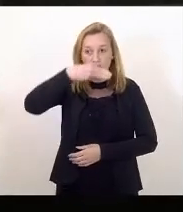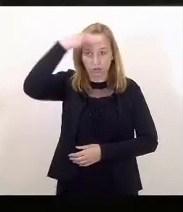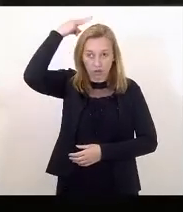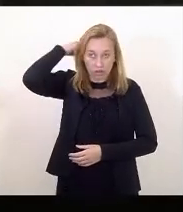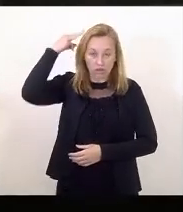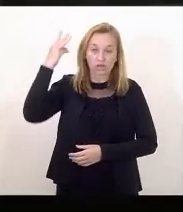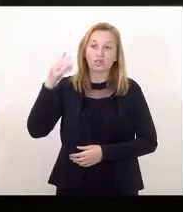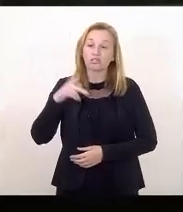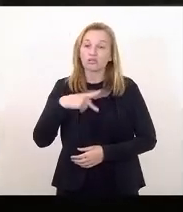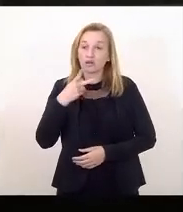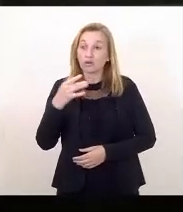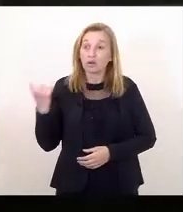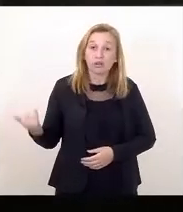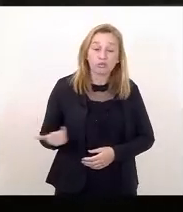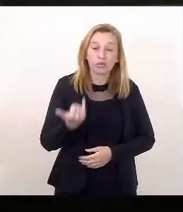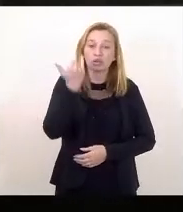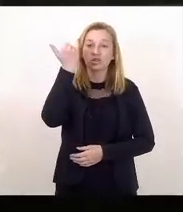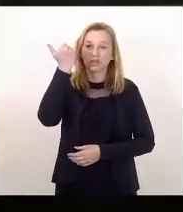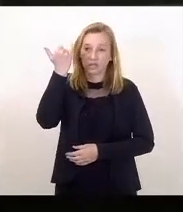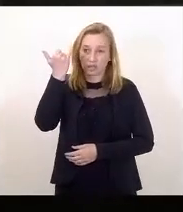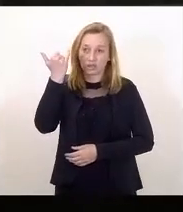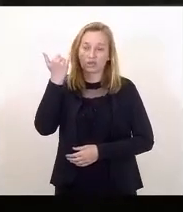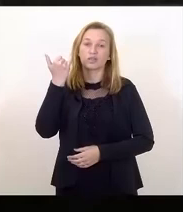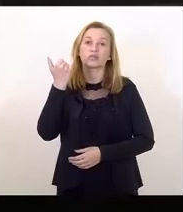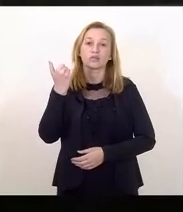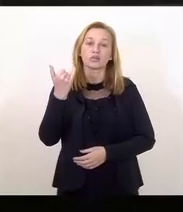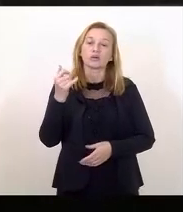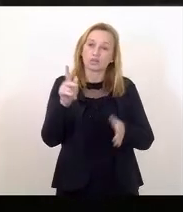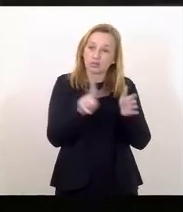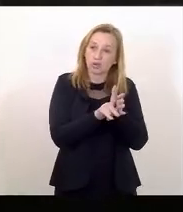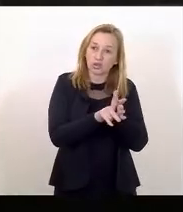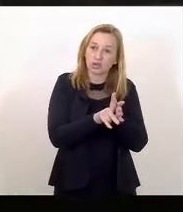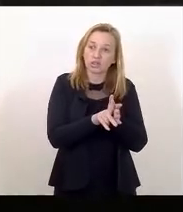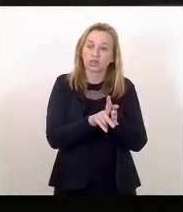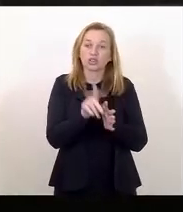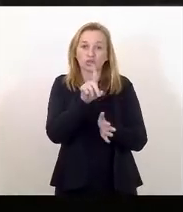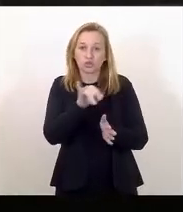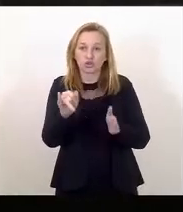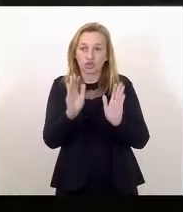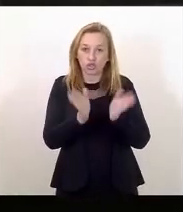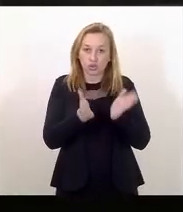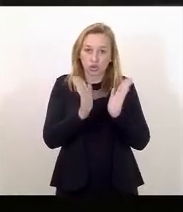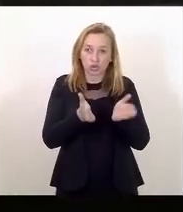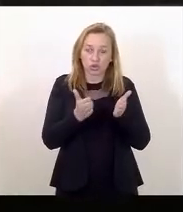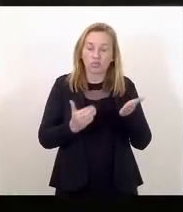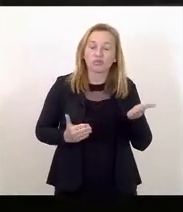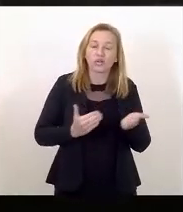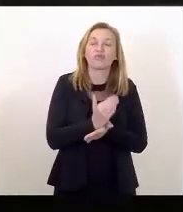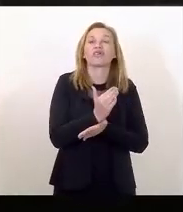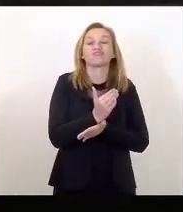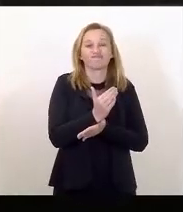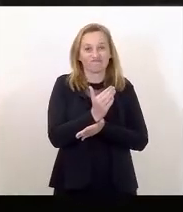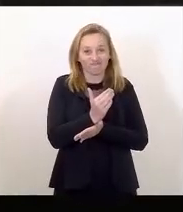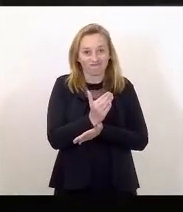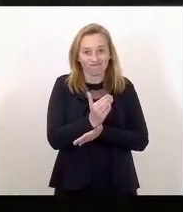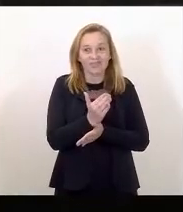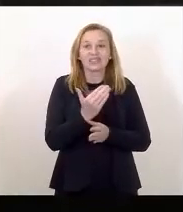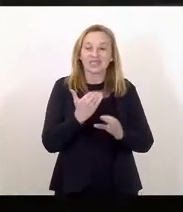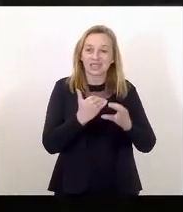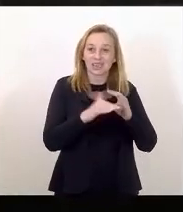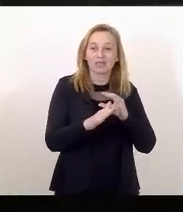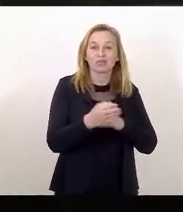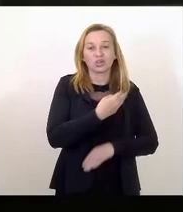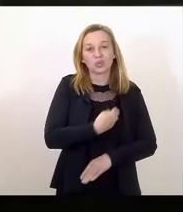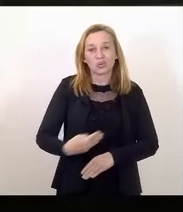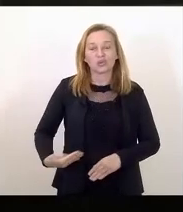trouxe importantes contribuições a esse projeto, que, na data de hoje, foi aprovado e encaminhado ao governo